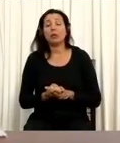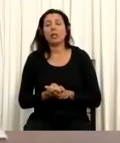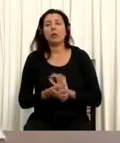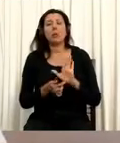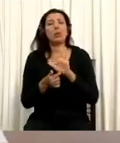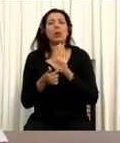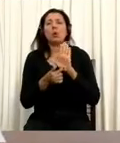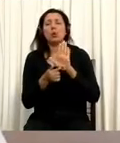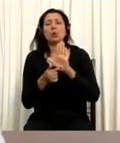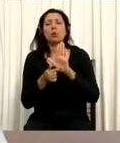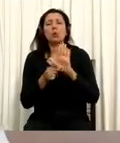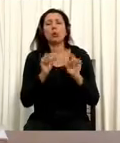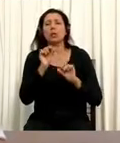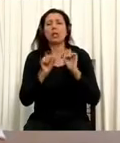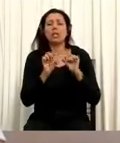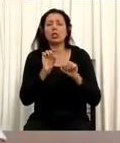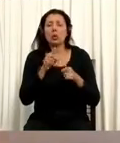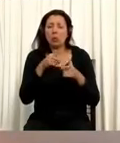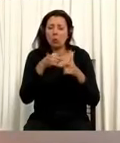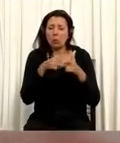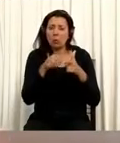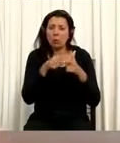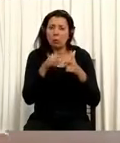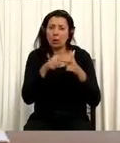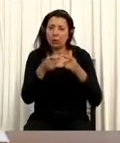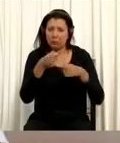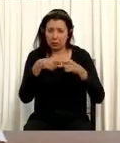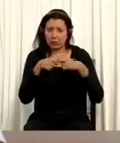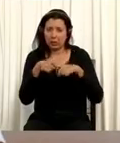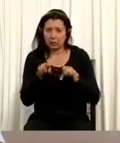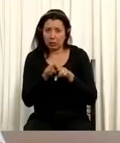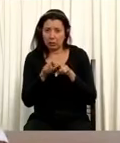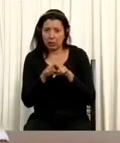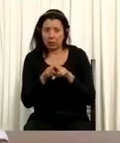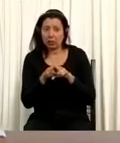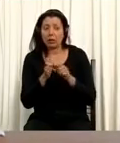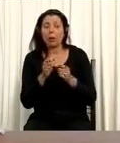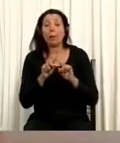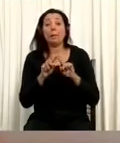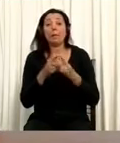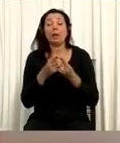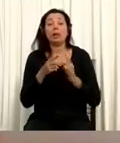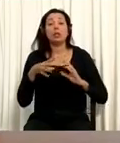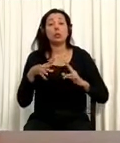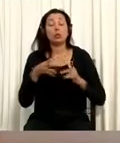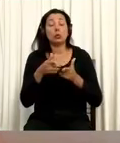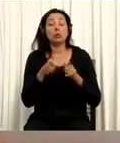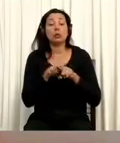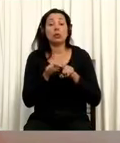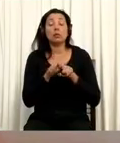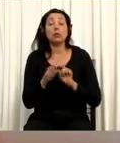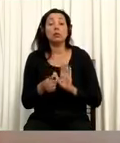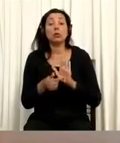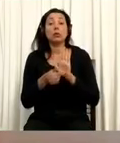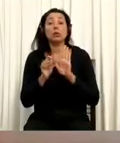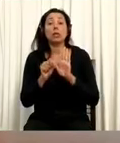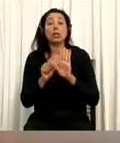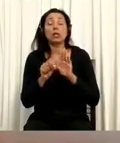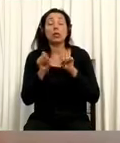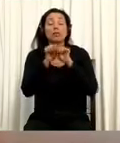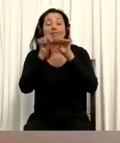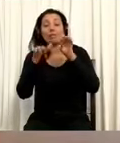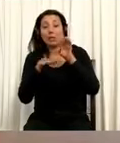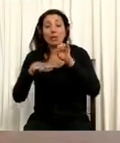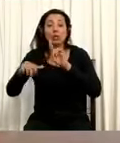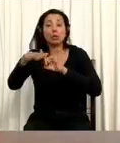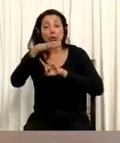escancarou não só a crise brutal a qual está submetido o capital, mas, sobretudo, escancarou as desigualdades